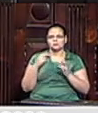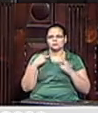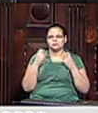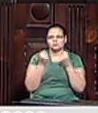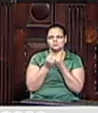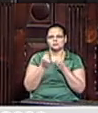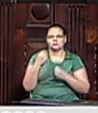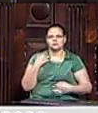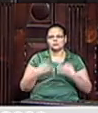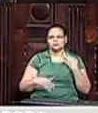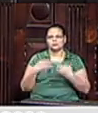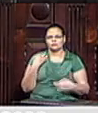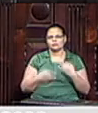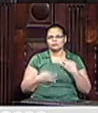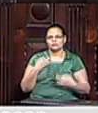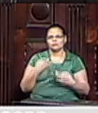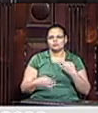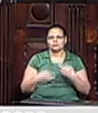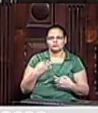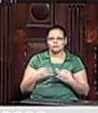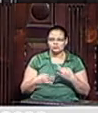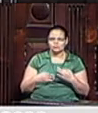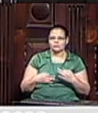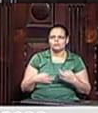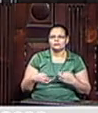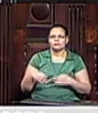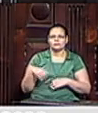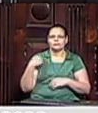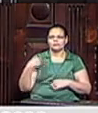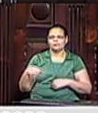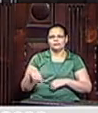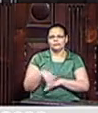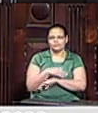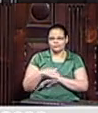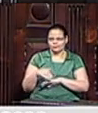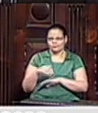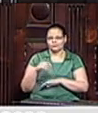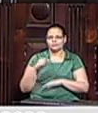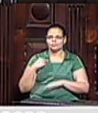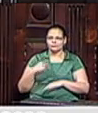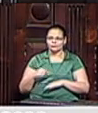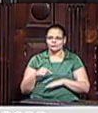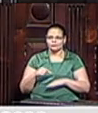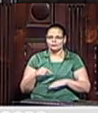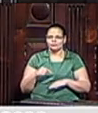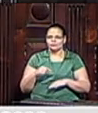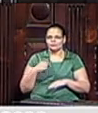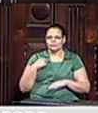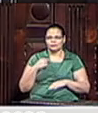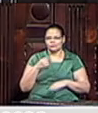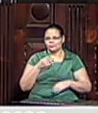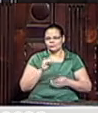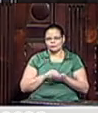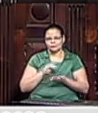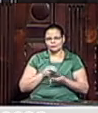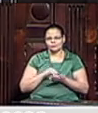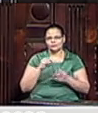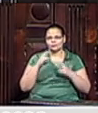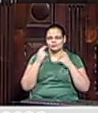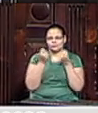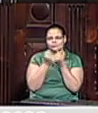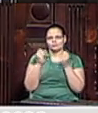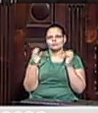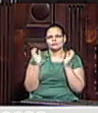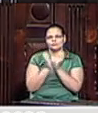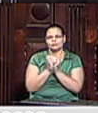pela Juridicidade, Política Urbana, Habitação e Assuntos Fundiários favorável. Relatores, deputado Luiz Paulo Zeidan. Pendendo de pareceres da Comissão de Cultura,